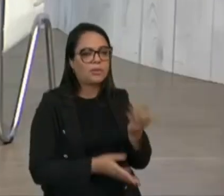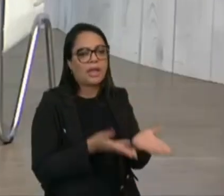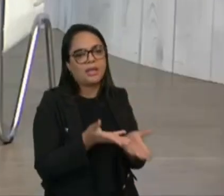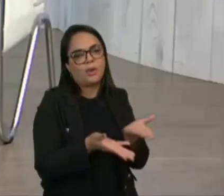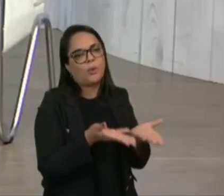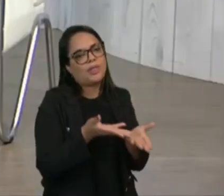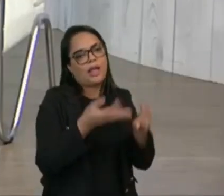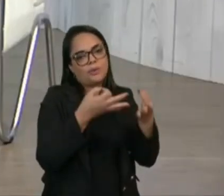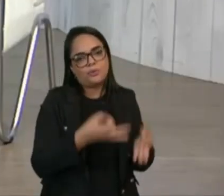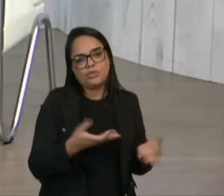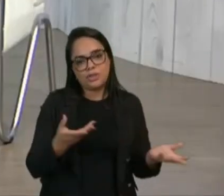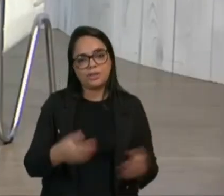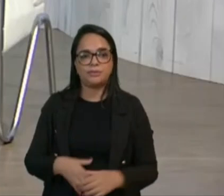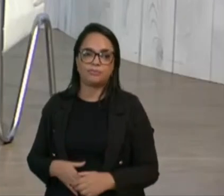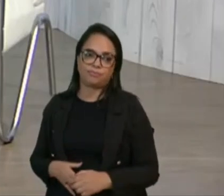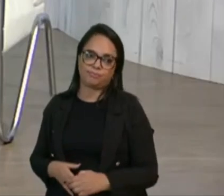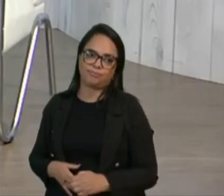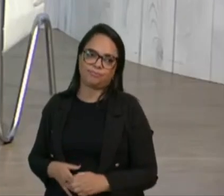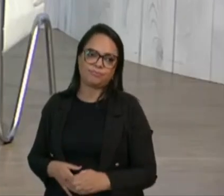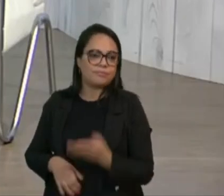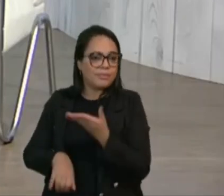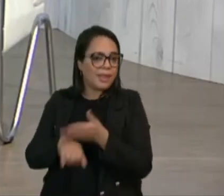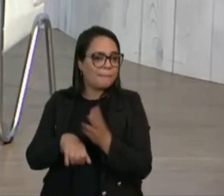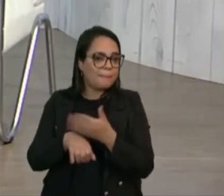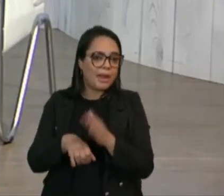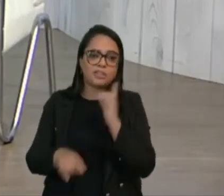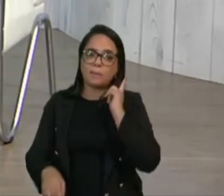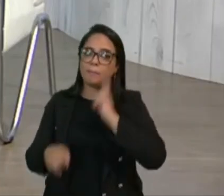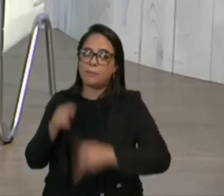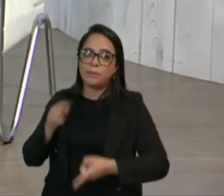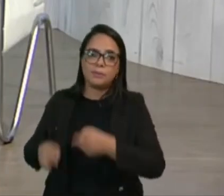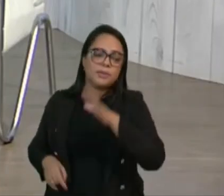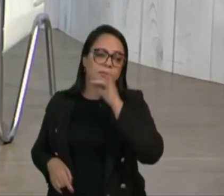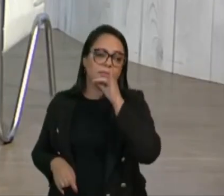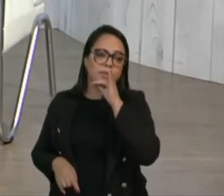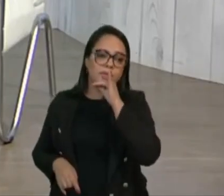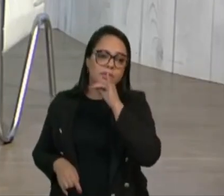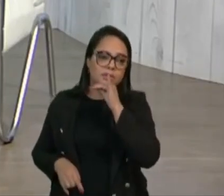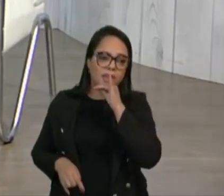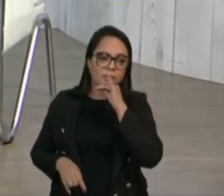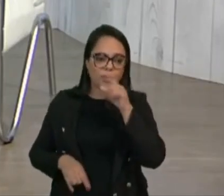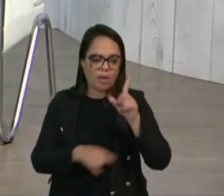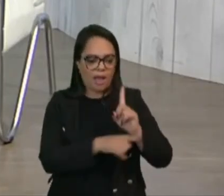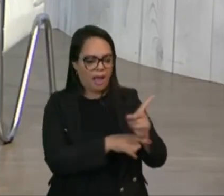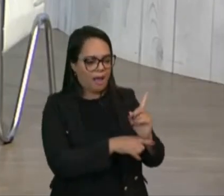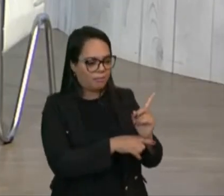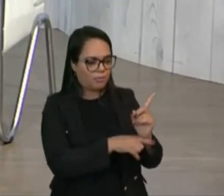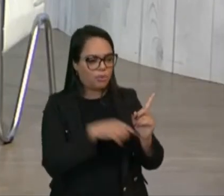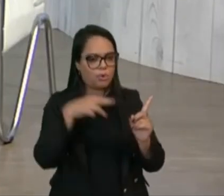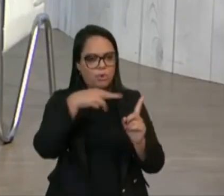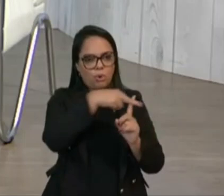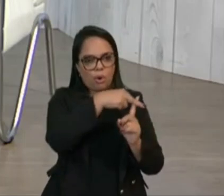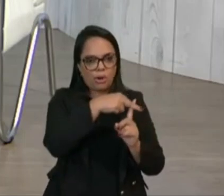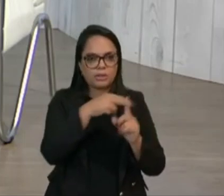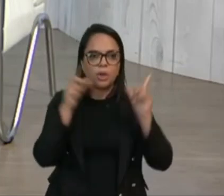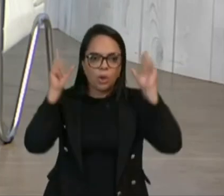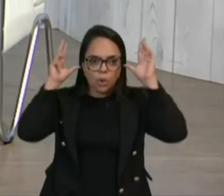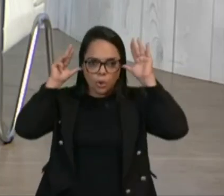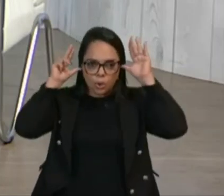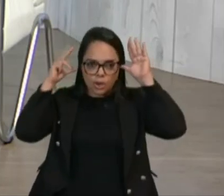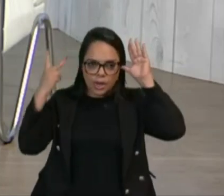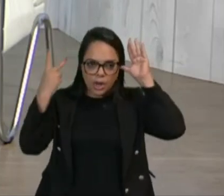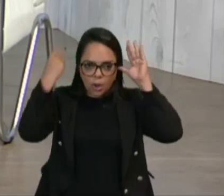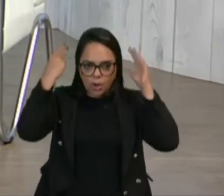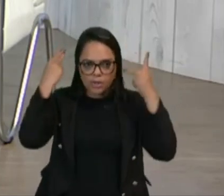né? Práticas que são proibidas, como corte de rabo, corte de orelha, né? Que configura aí Ainda, né? maus Existem. tratos,